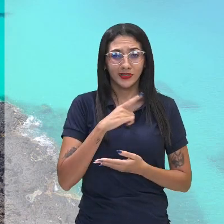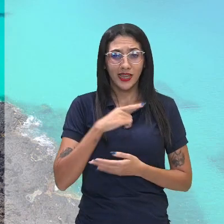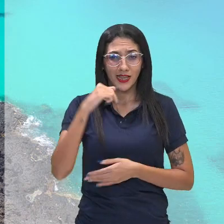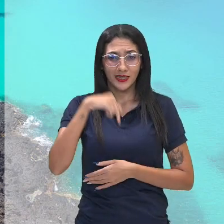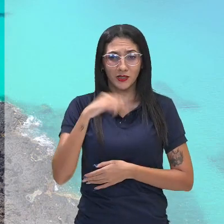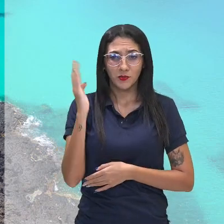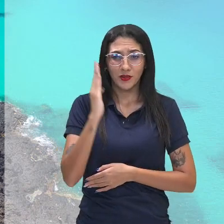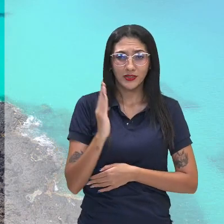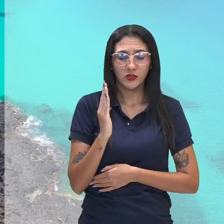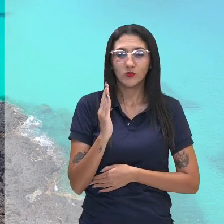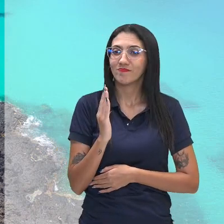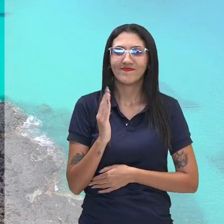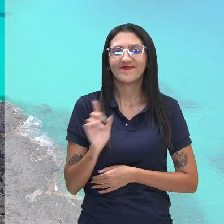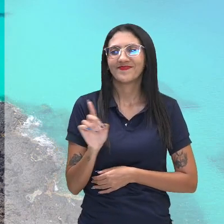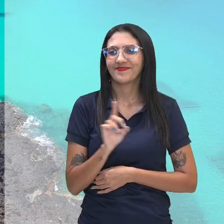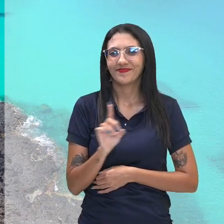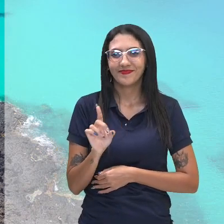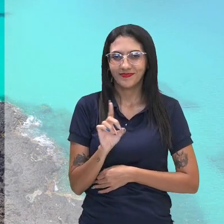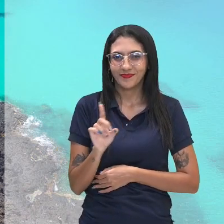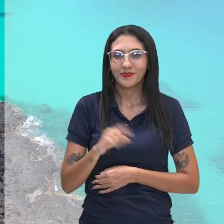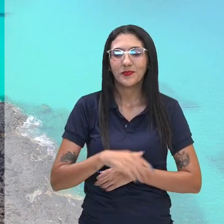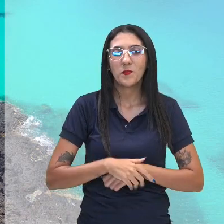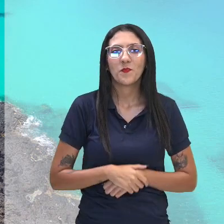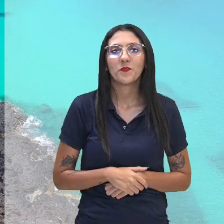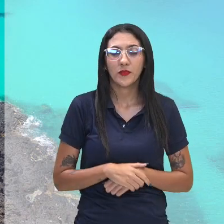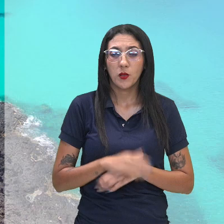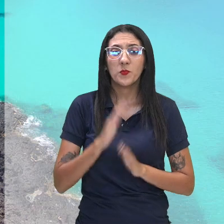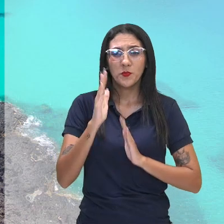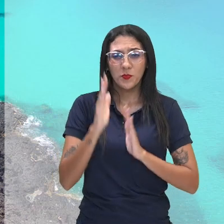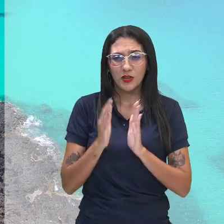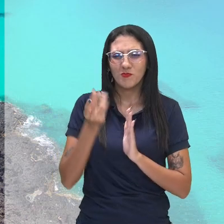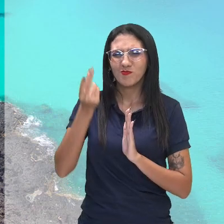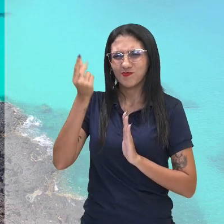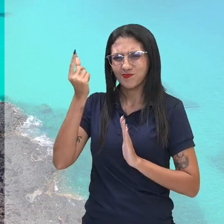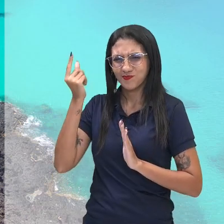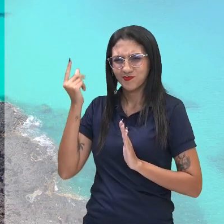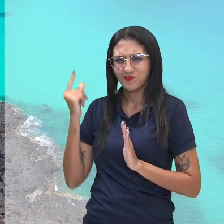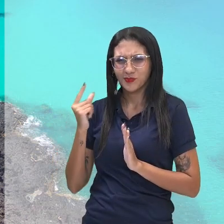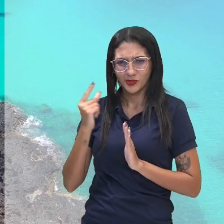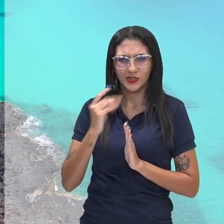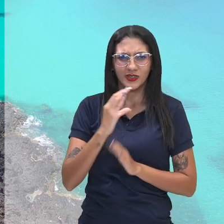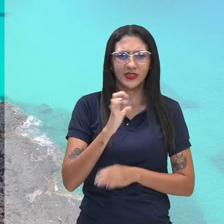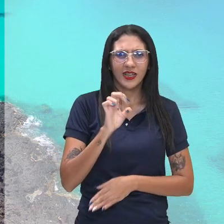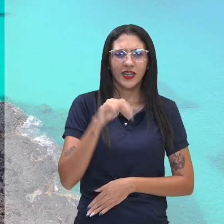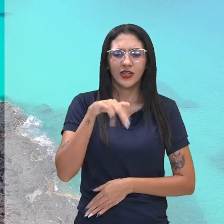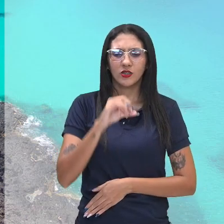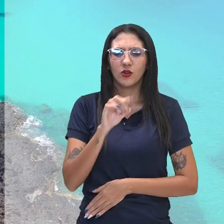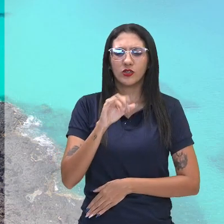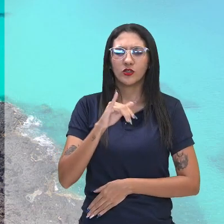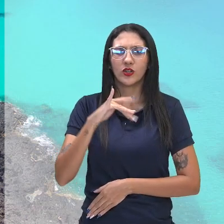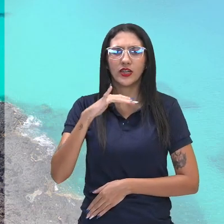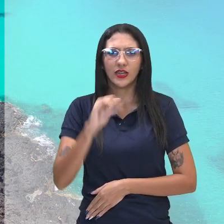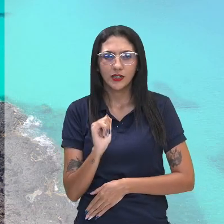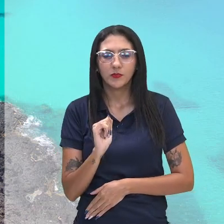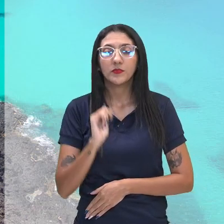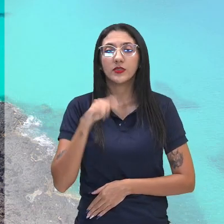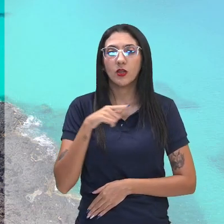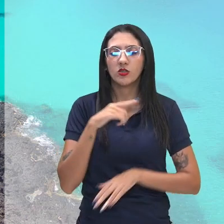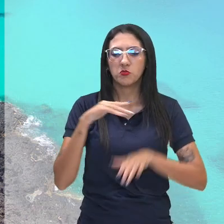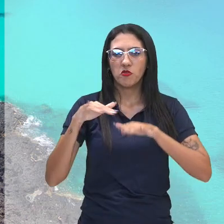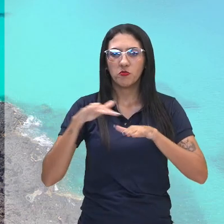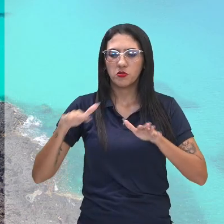Brasil? Felizmente não. Na era Cenozoica, no período terciário, as erupções vulcânicas